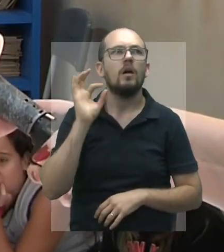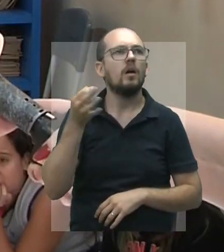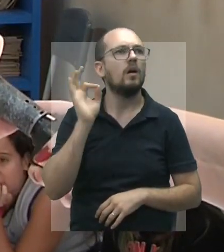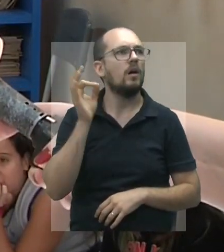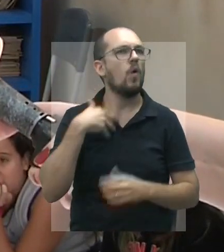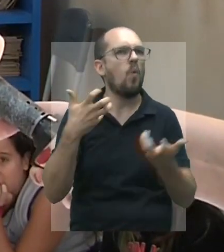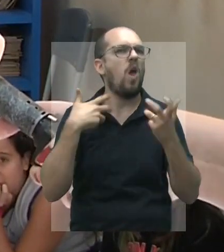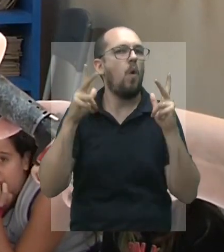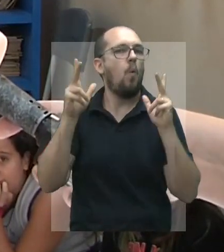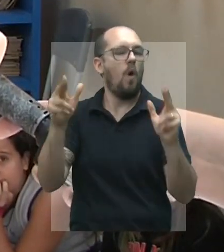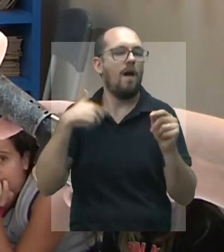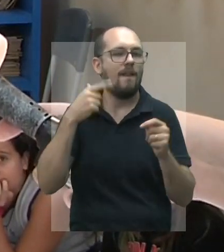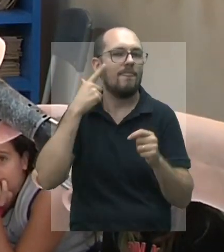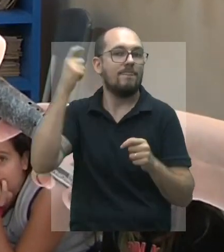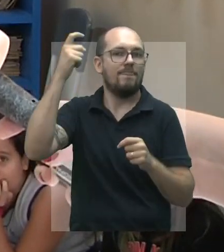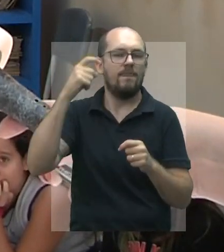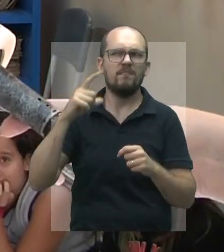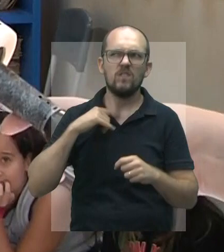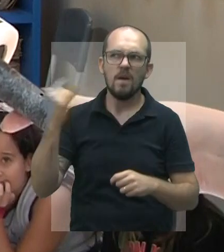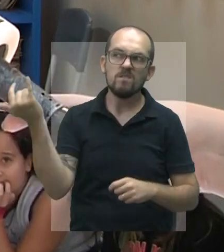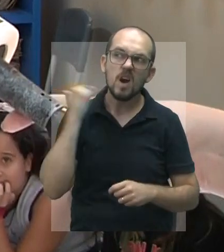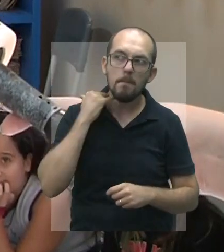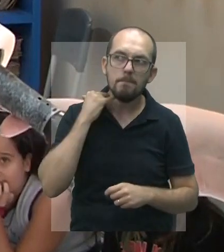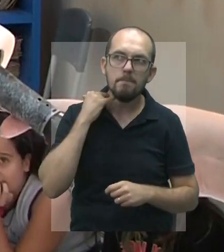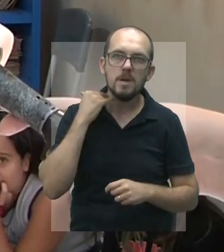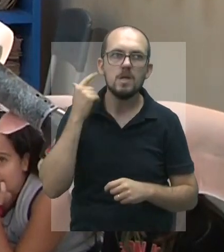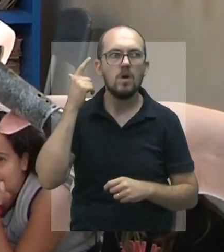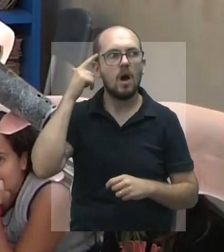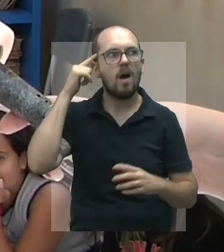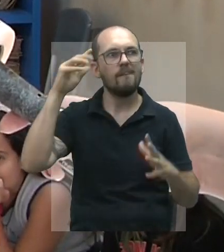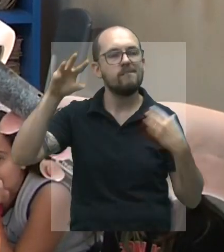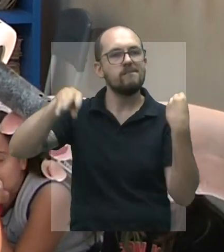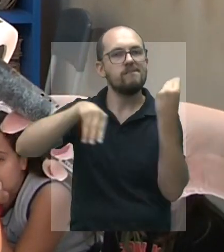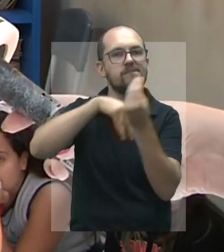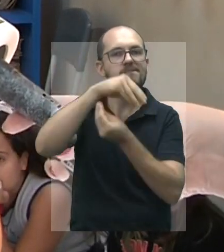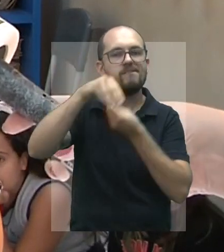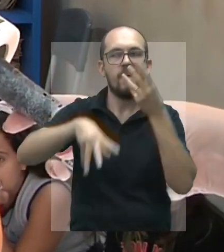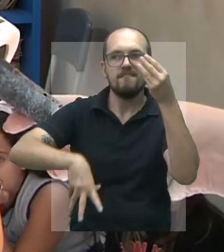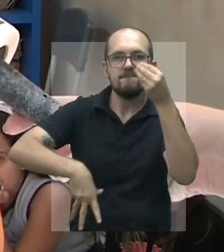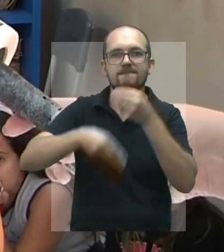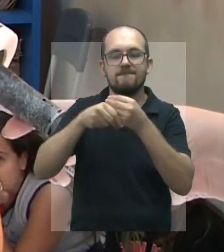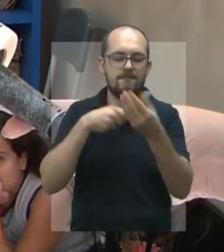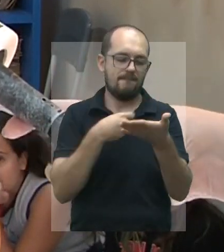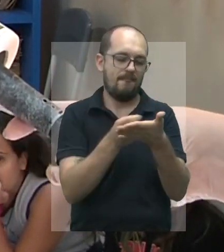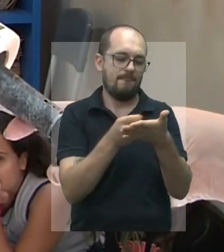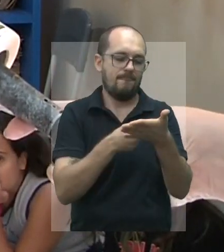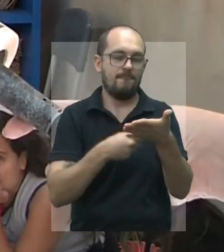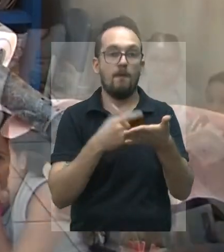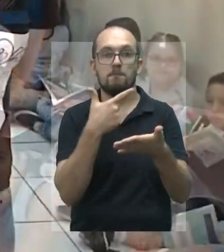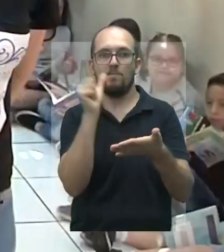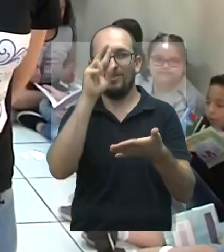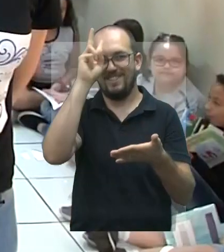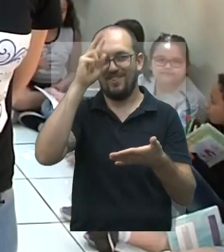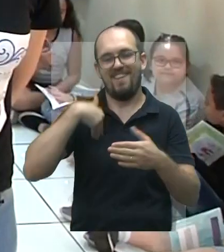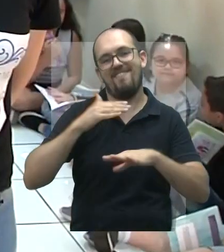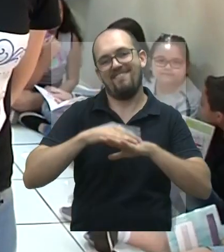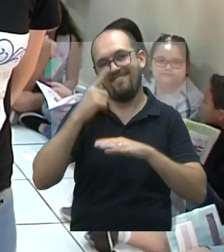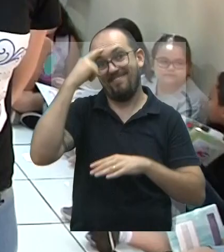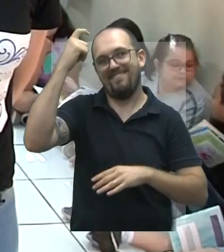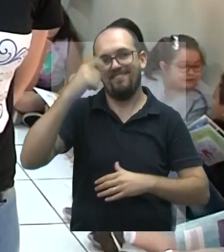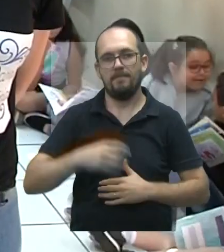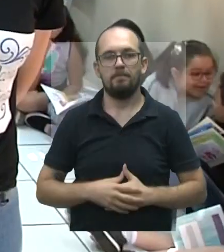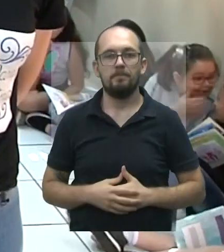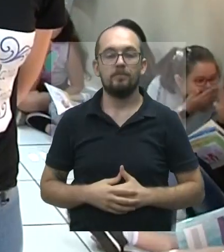E depois falou que tinha um vampiro e tudo. Aí eu juntei tudo a história dele, pensei numa história diferente e fiz. A escola